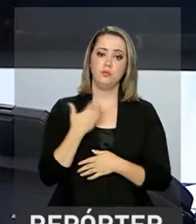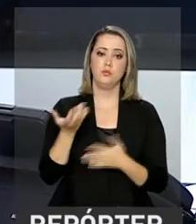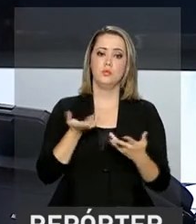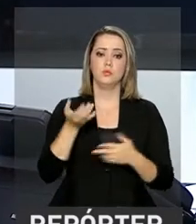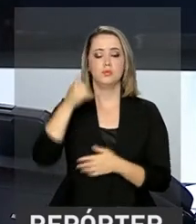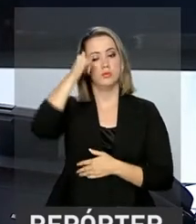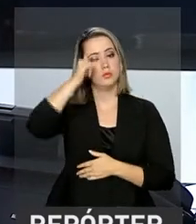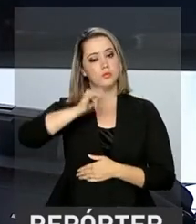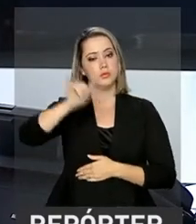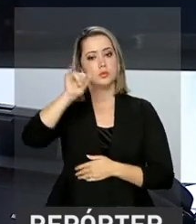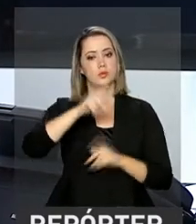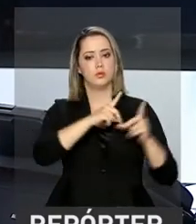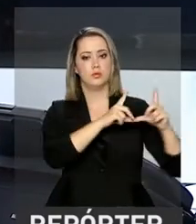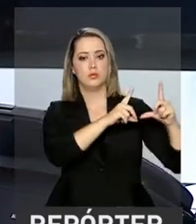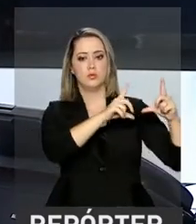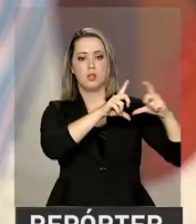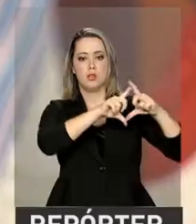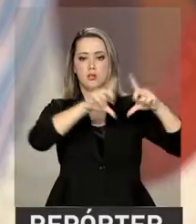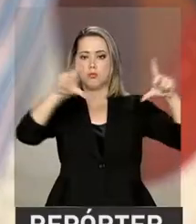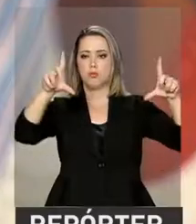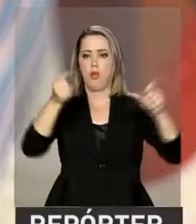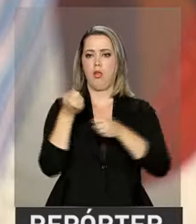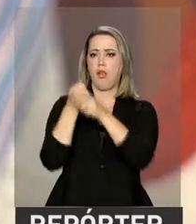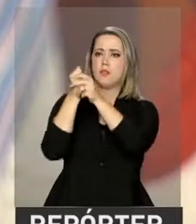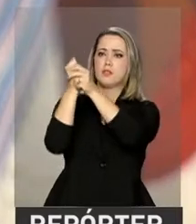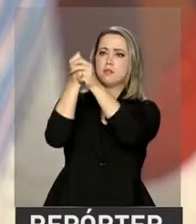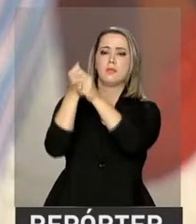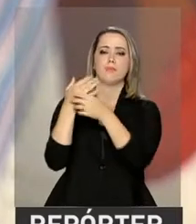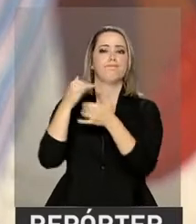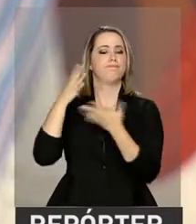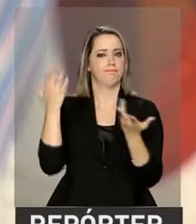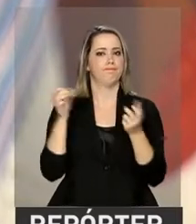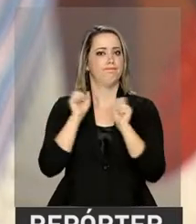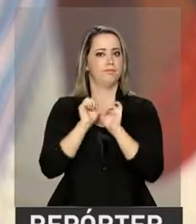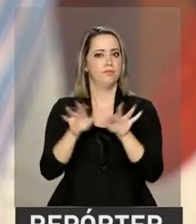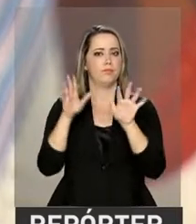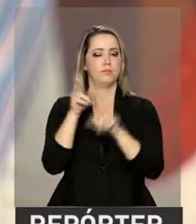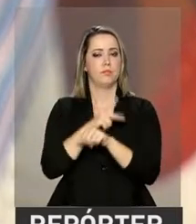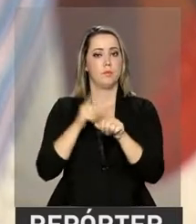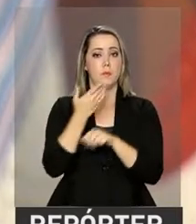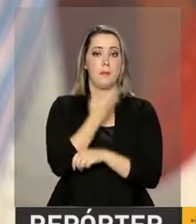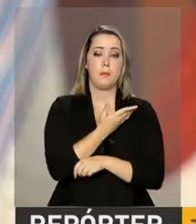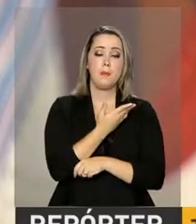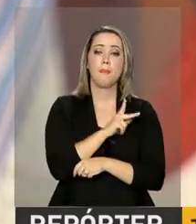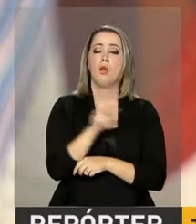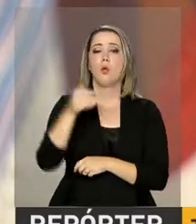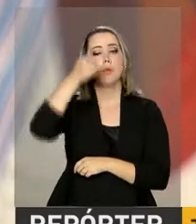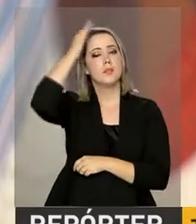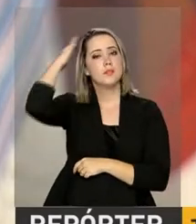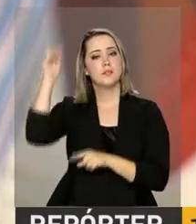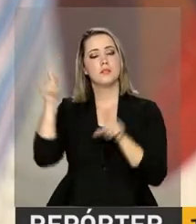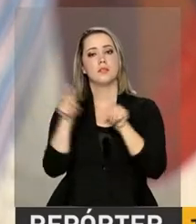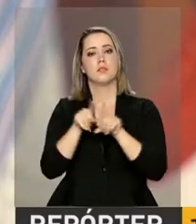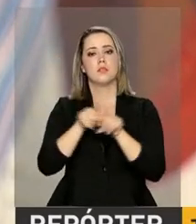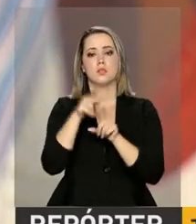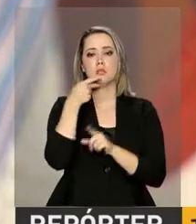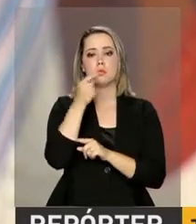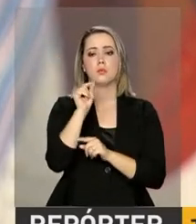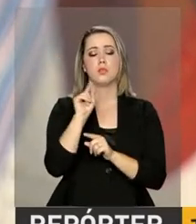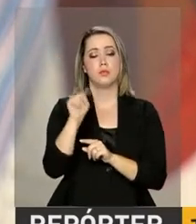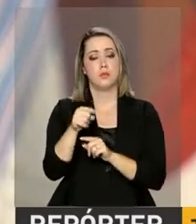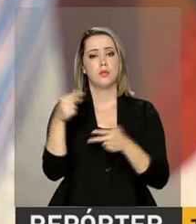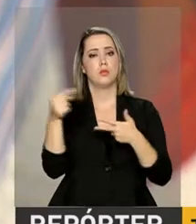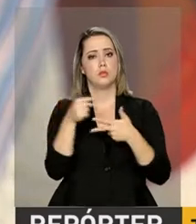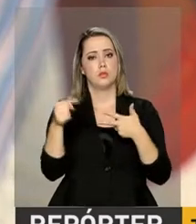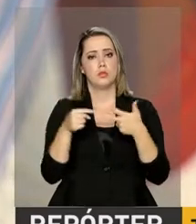que essas placas se espalham pelo brasil o presidente também citou as medidas tomadas pelo governo que já refletem positivamente na economia